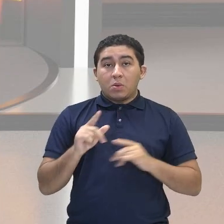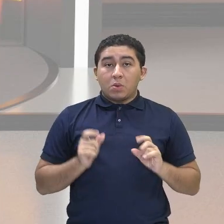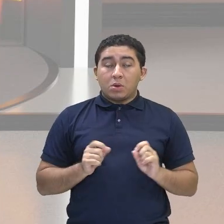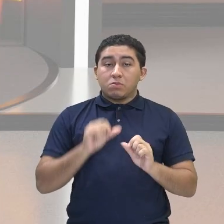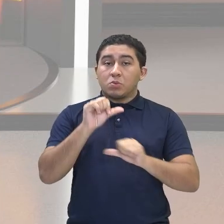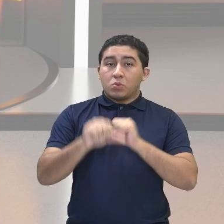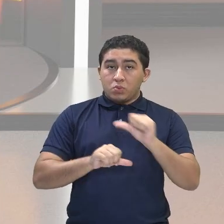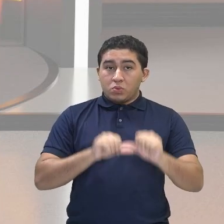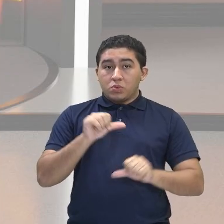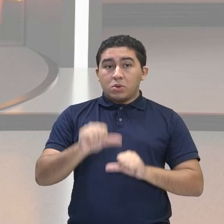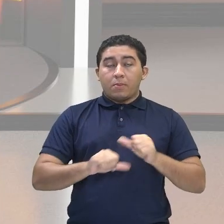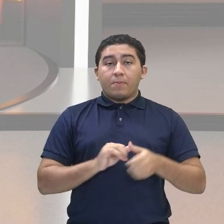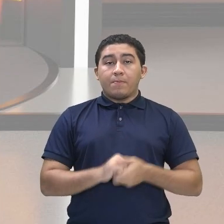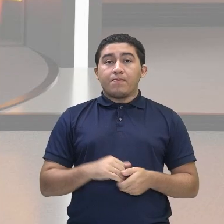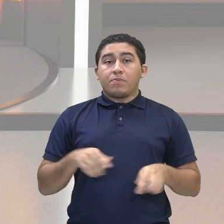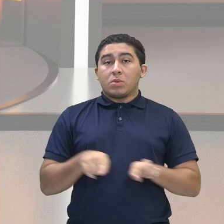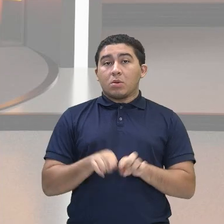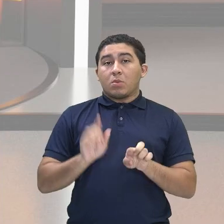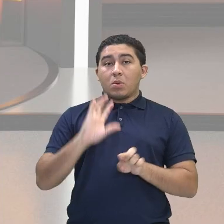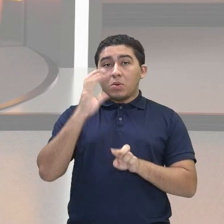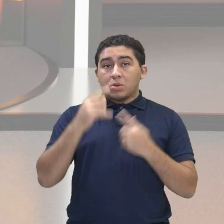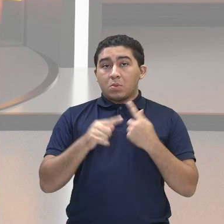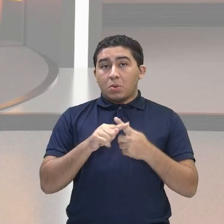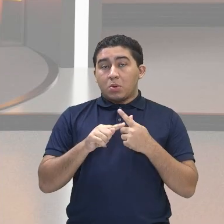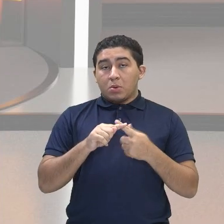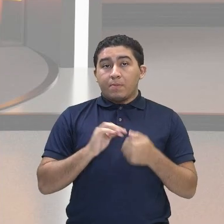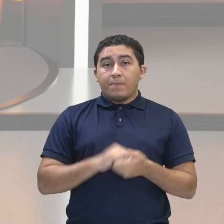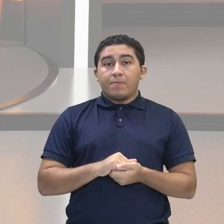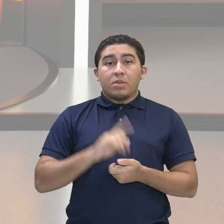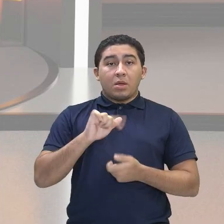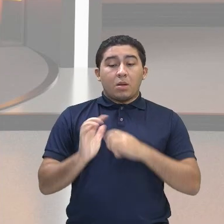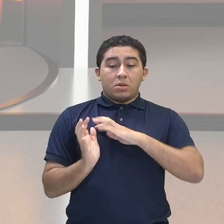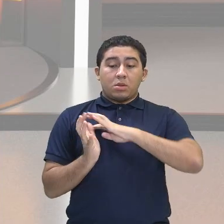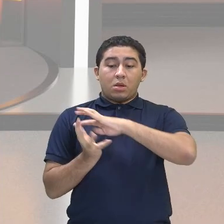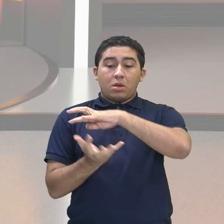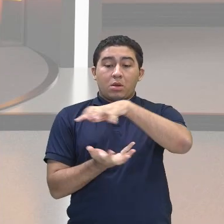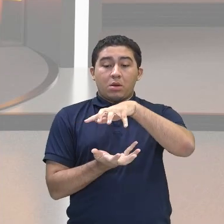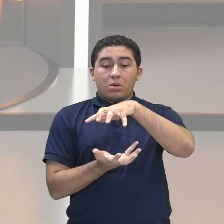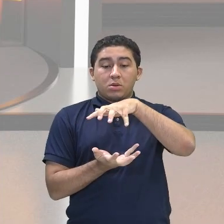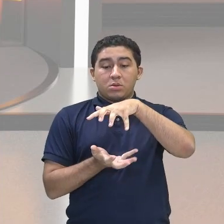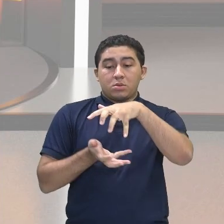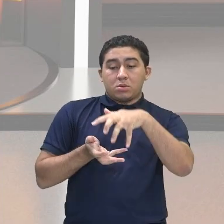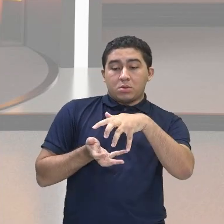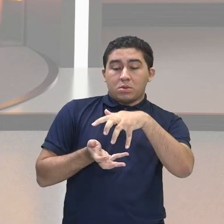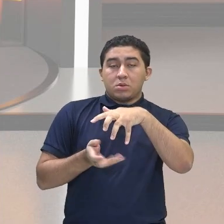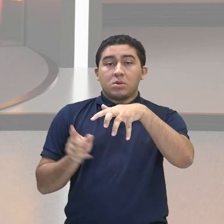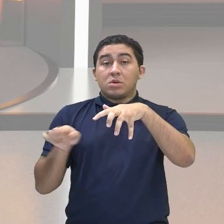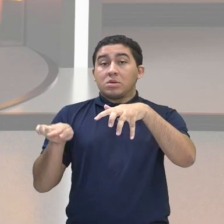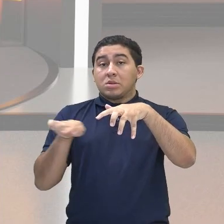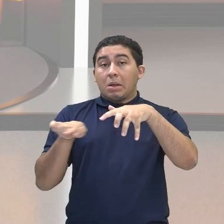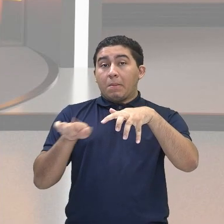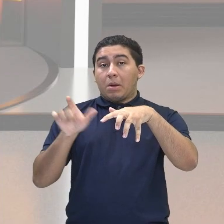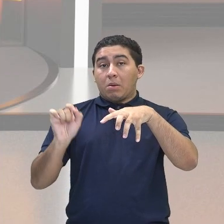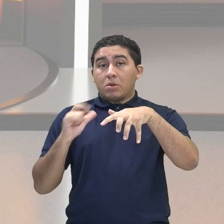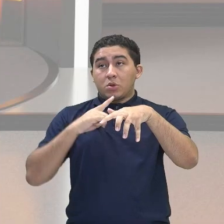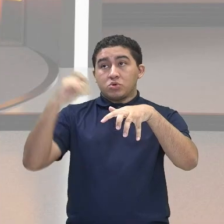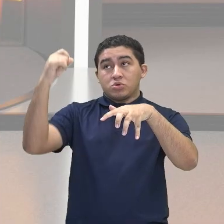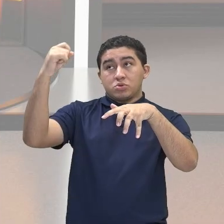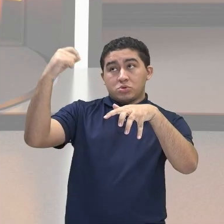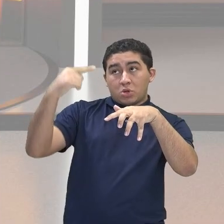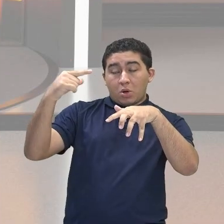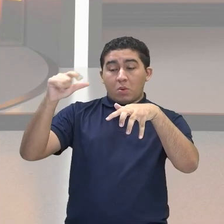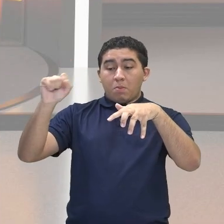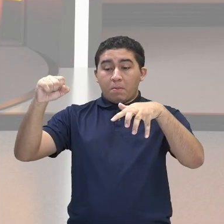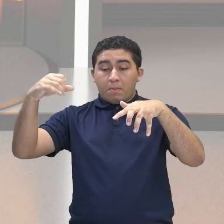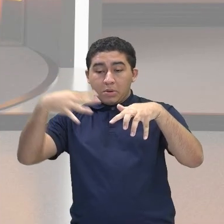mudando. E isso se dá por conta, né, do eixo de inclinação do nosso planeta, dessa incidência de raios solares que